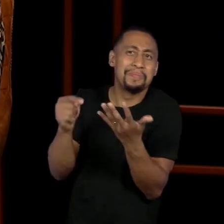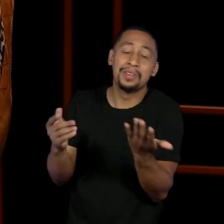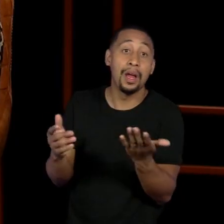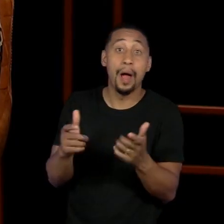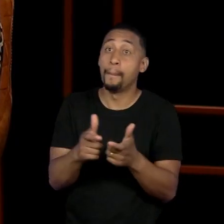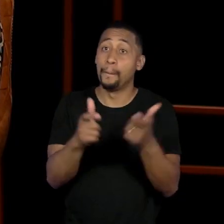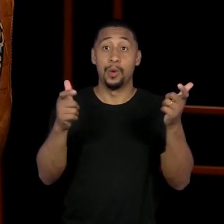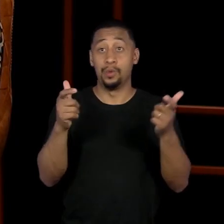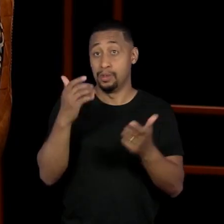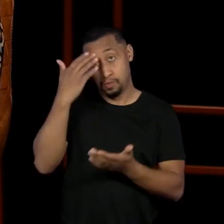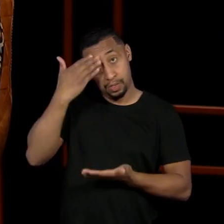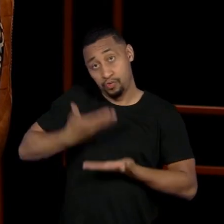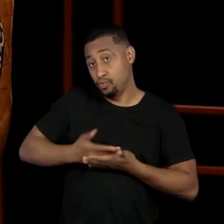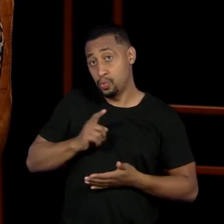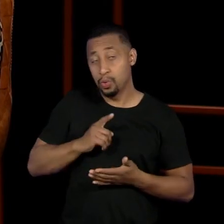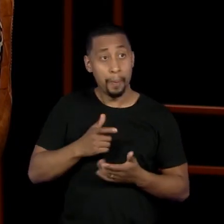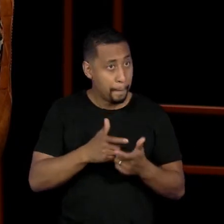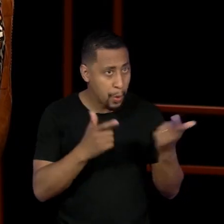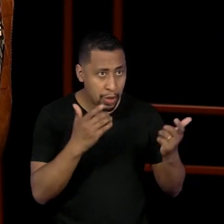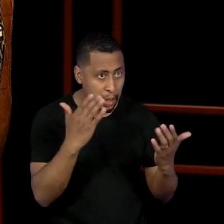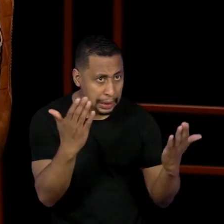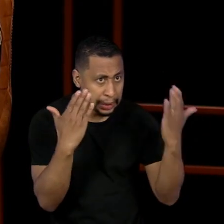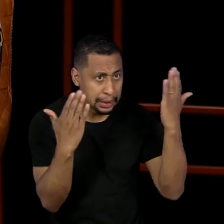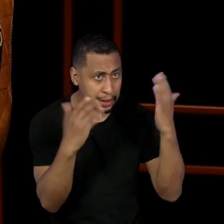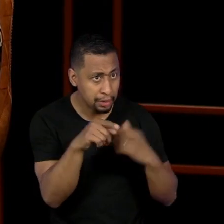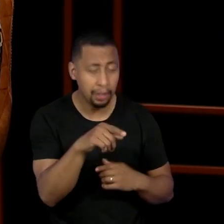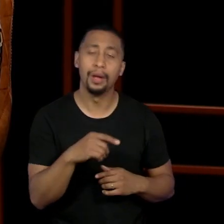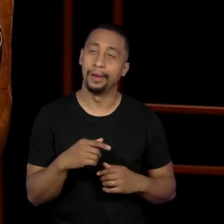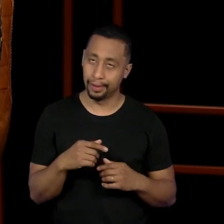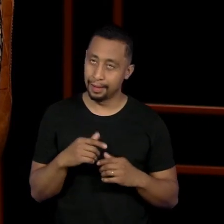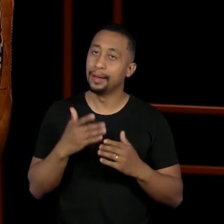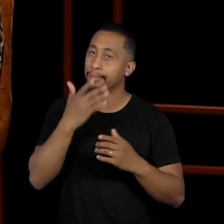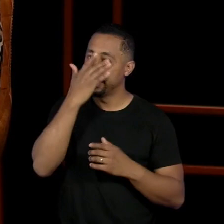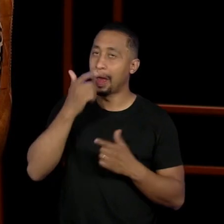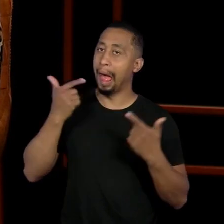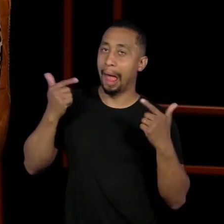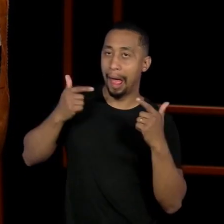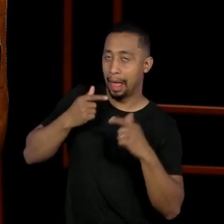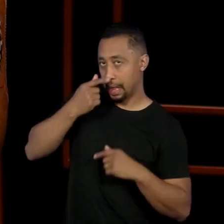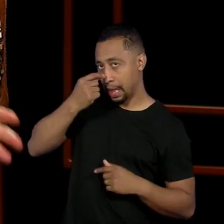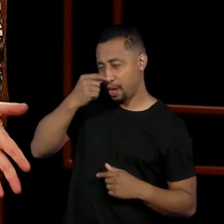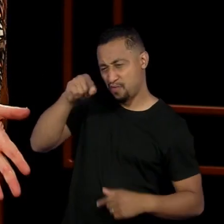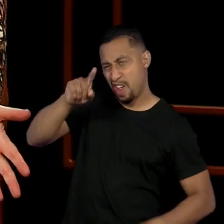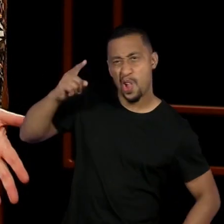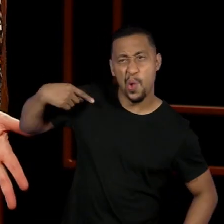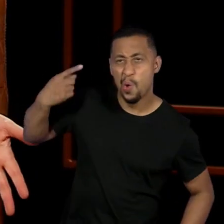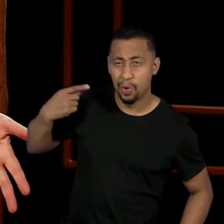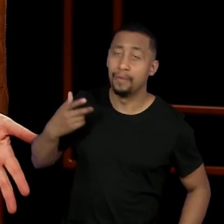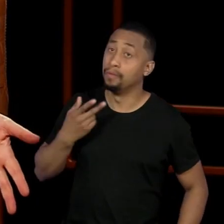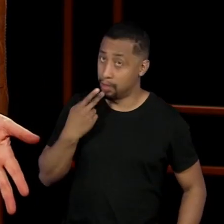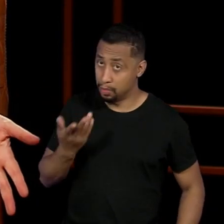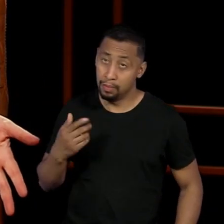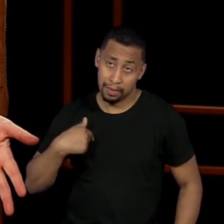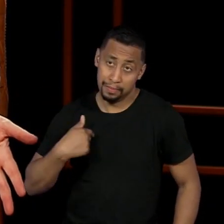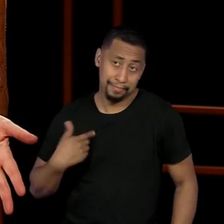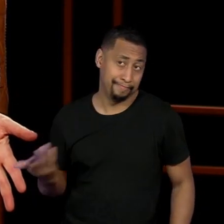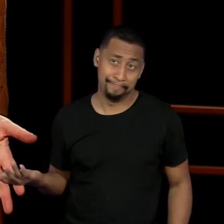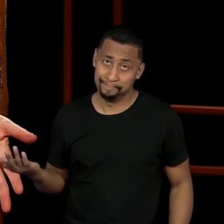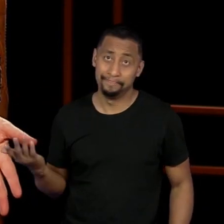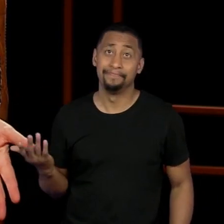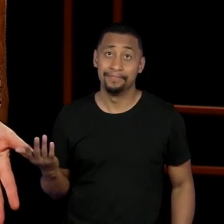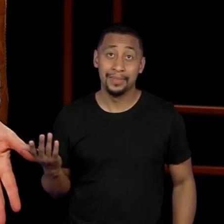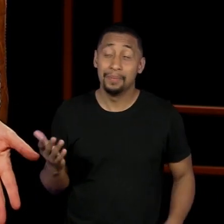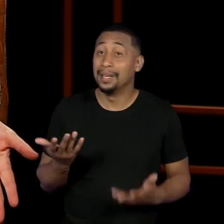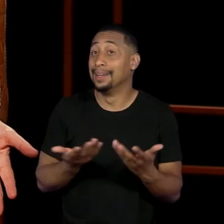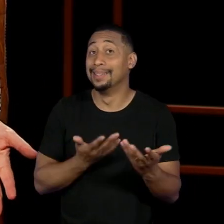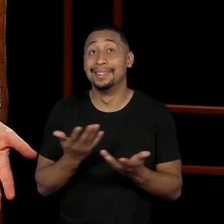curtindo com a minha cara, né? Todo mundo a gozar. Que que genial. Eu não... Que, enfim, que eu era uma louca. E, assim, não é que estivesse